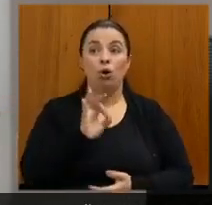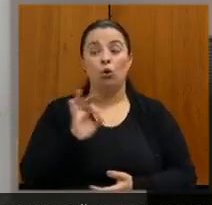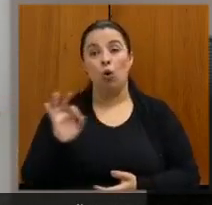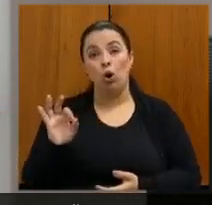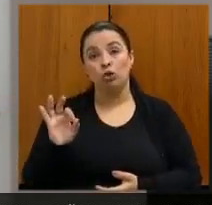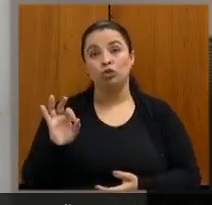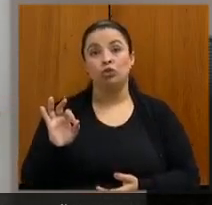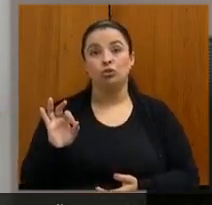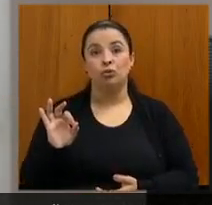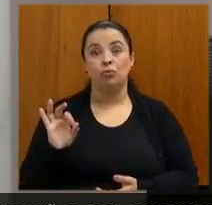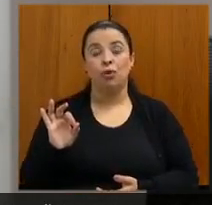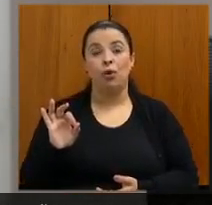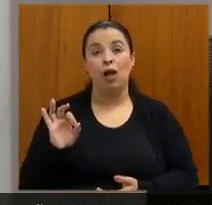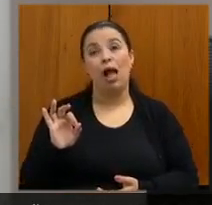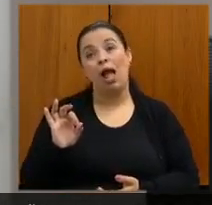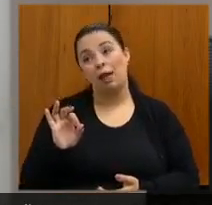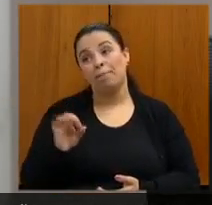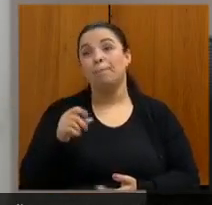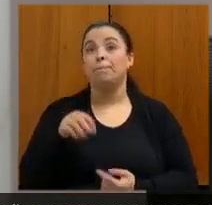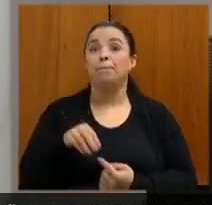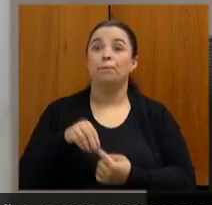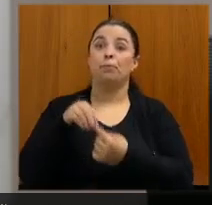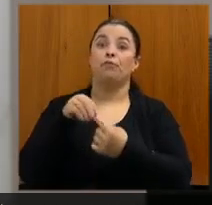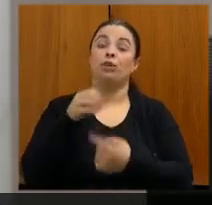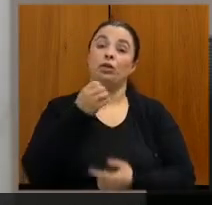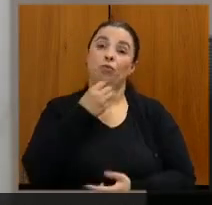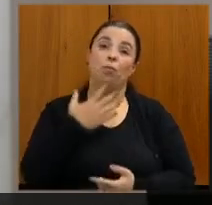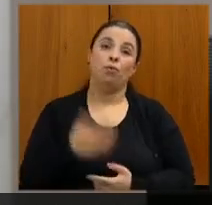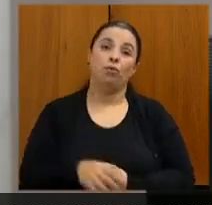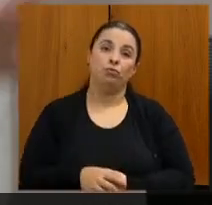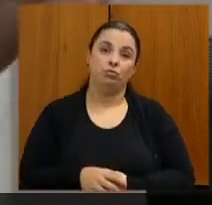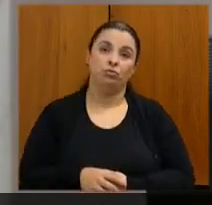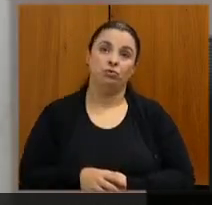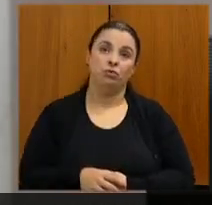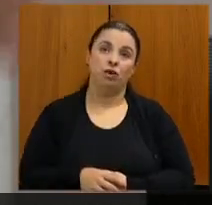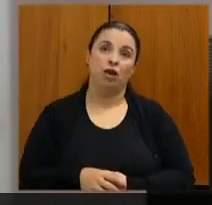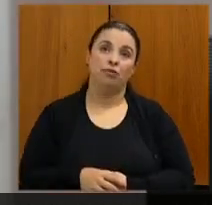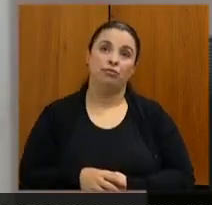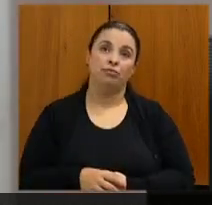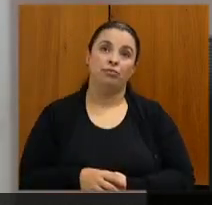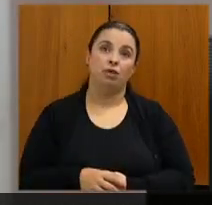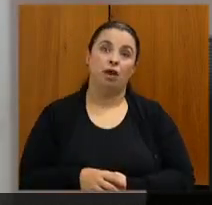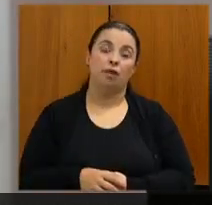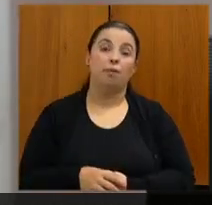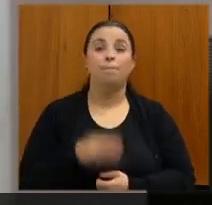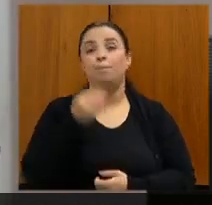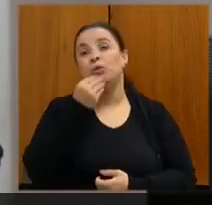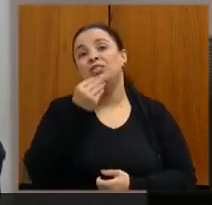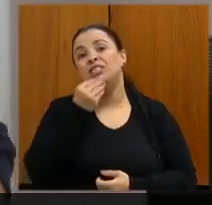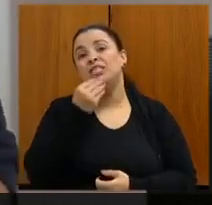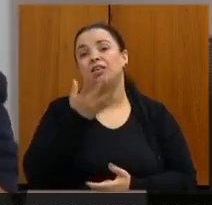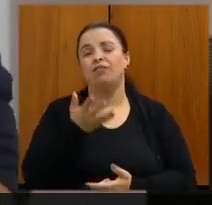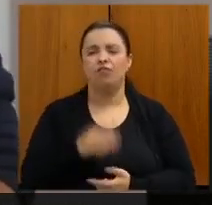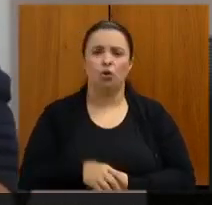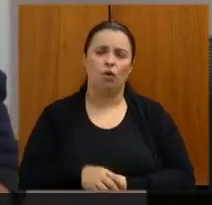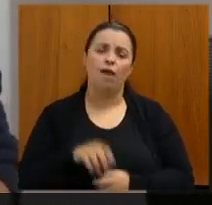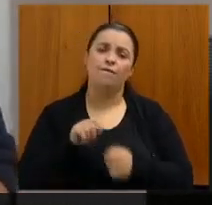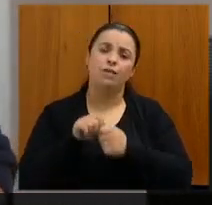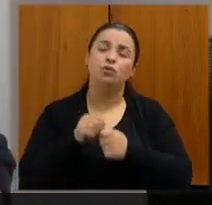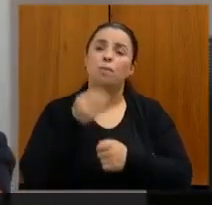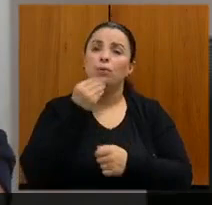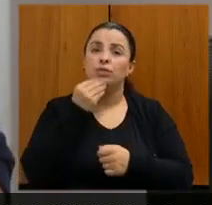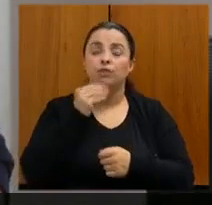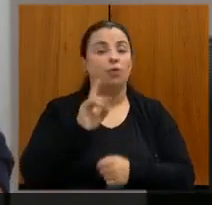né é preferível ficar com bom não não é eu possível não é não é nós estamos